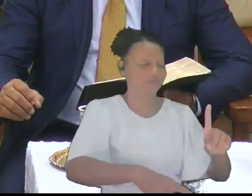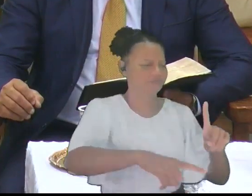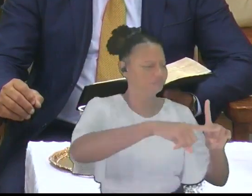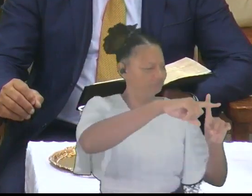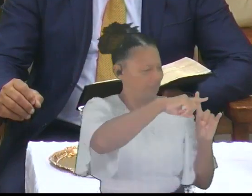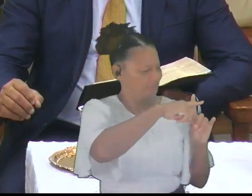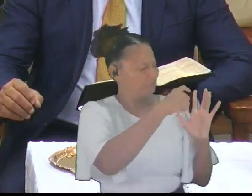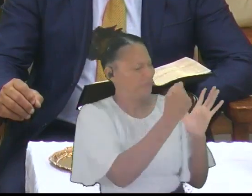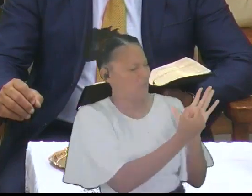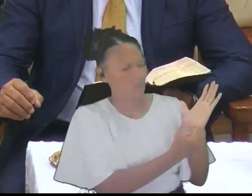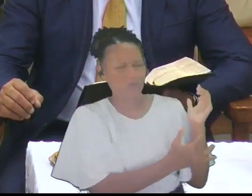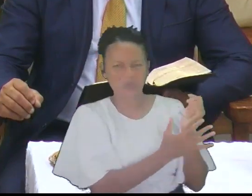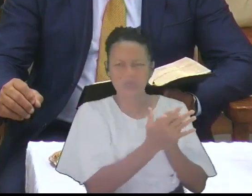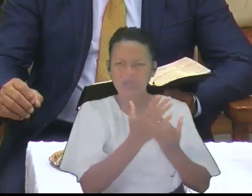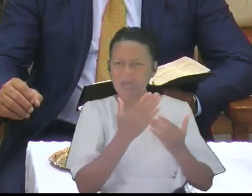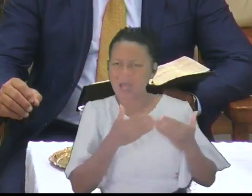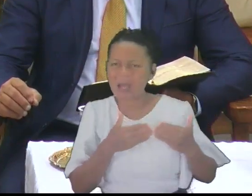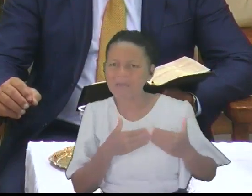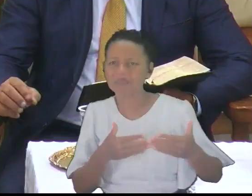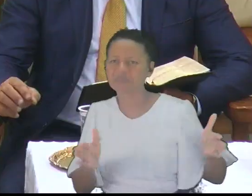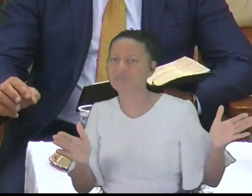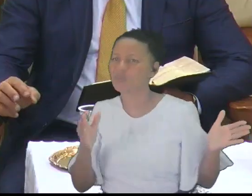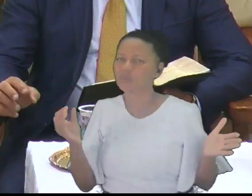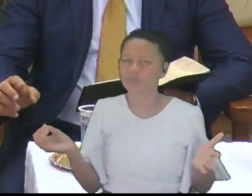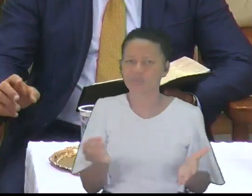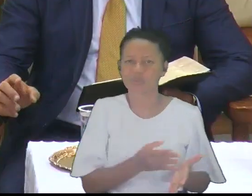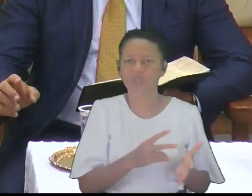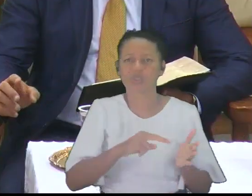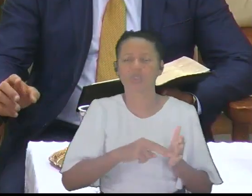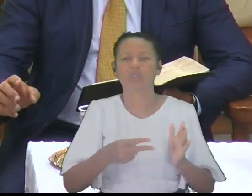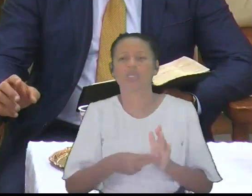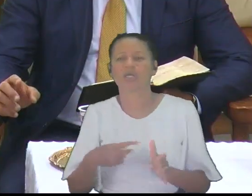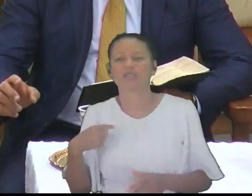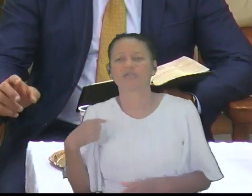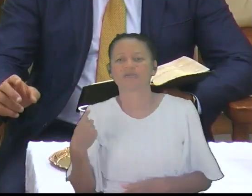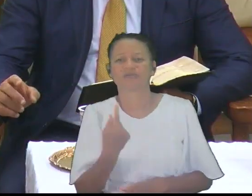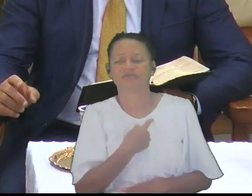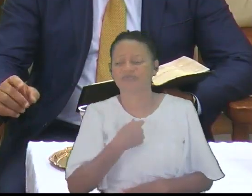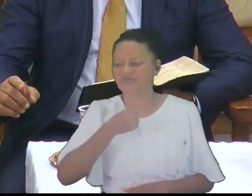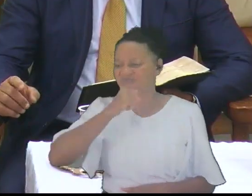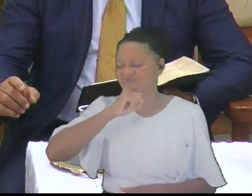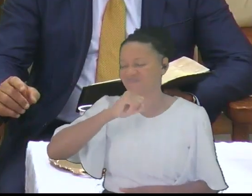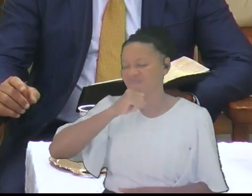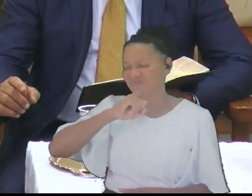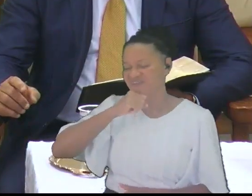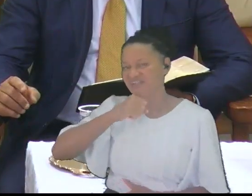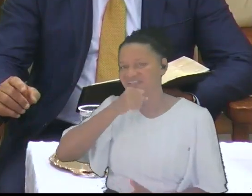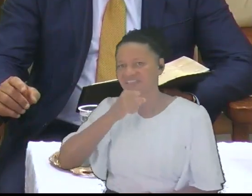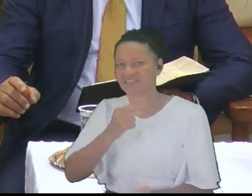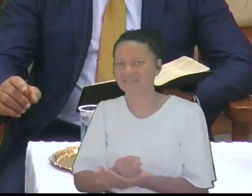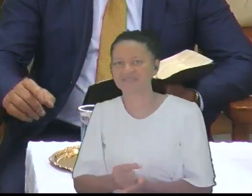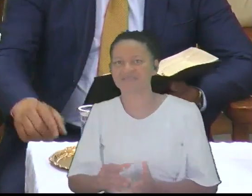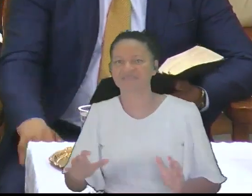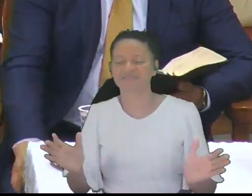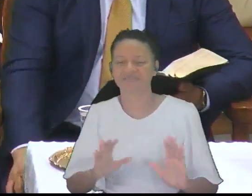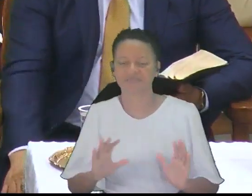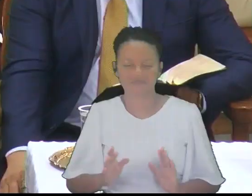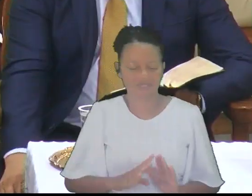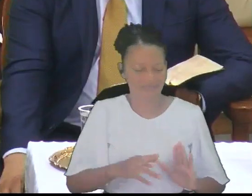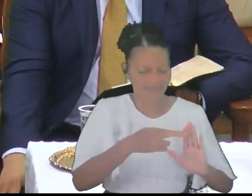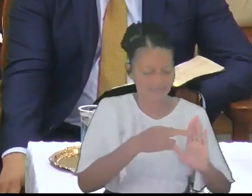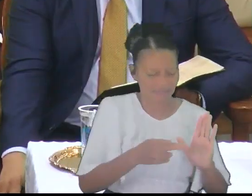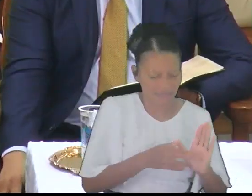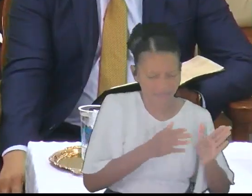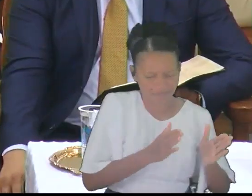novo. Significa que agora nós não temos mais o Velho Testamento, os seus rituais,